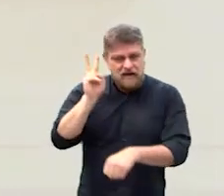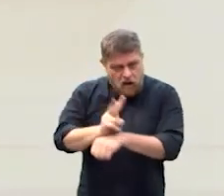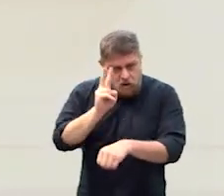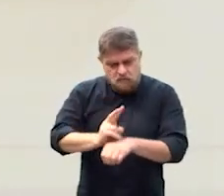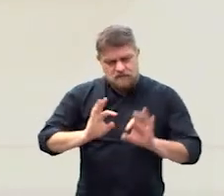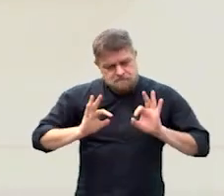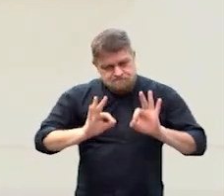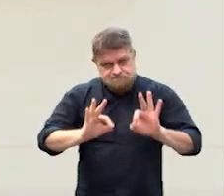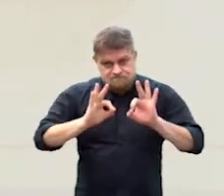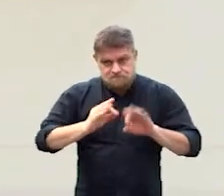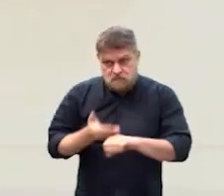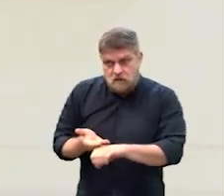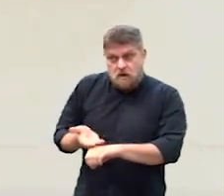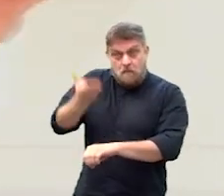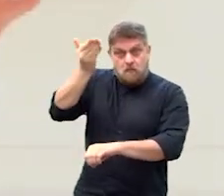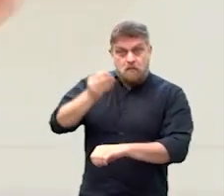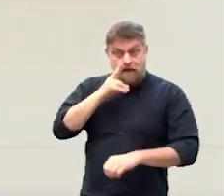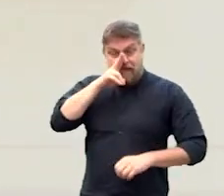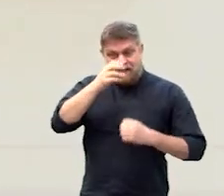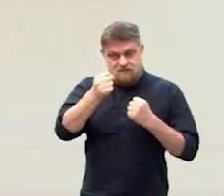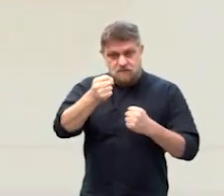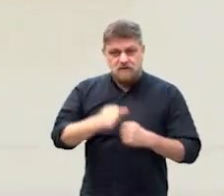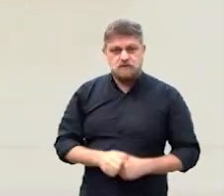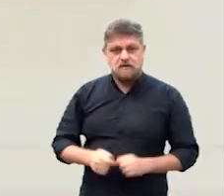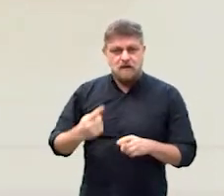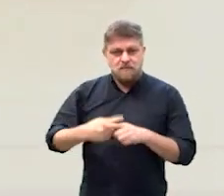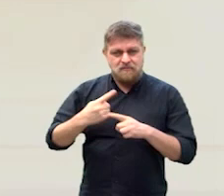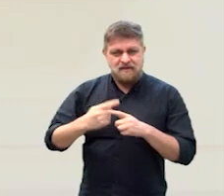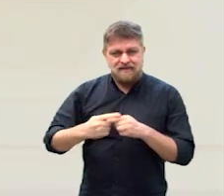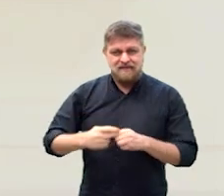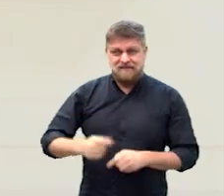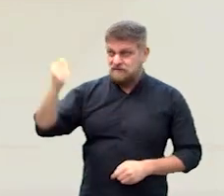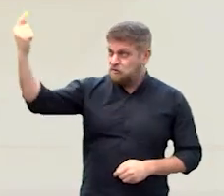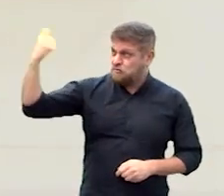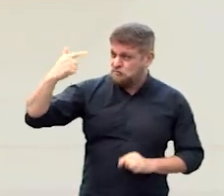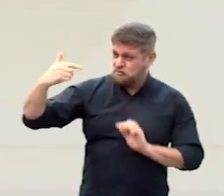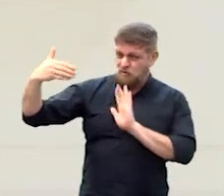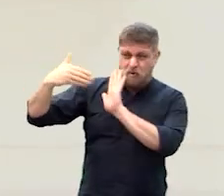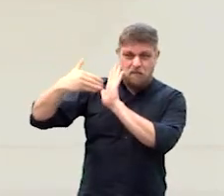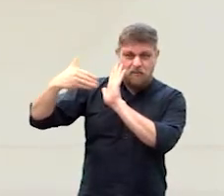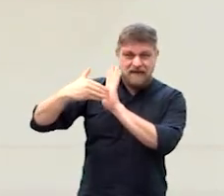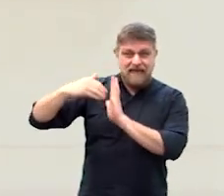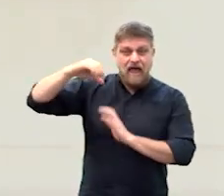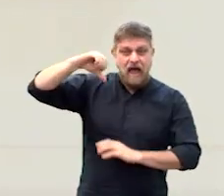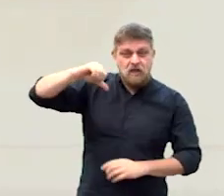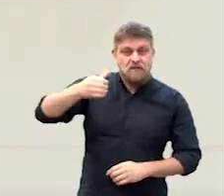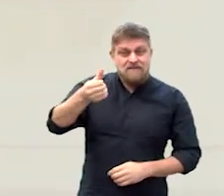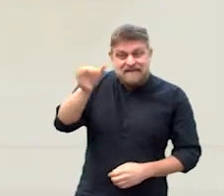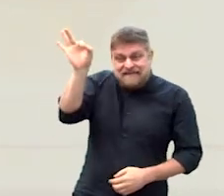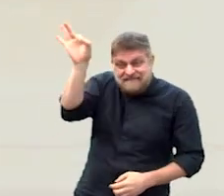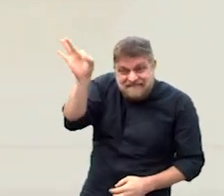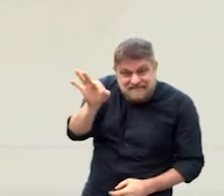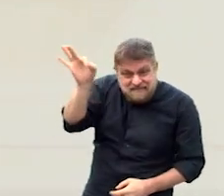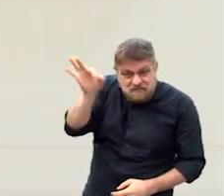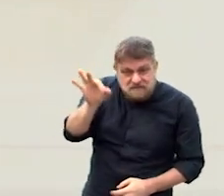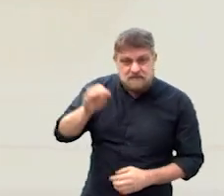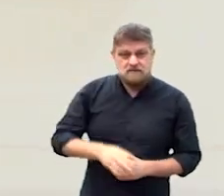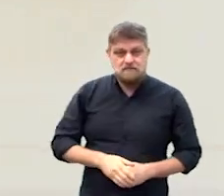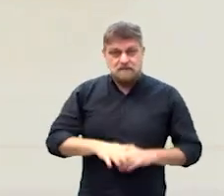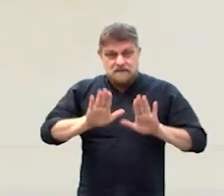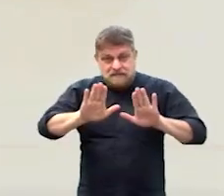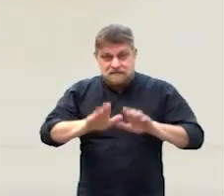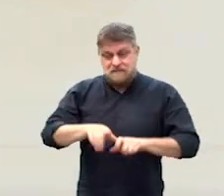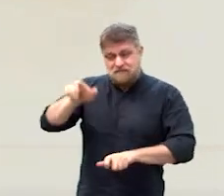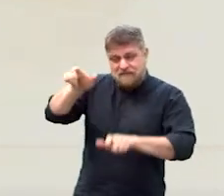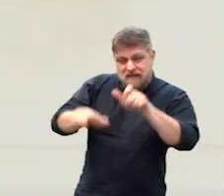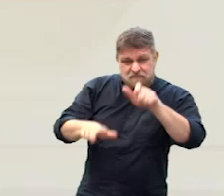já é um fator de proteção muito alto. Afinal, ele bloqueia mais de 96% da radiação solar.